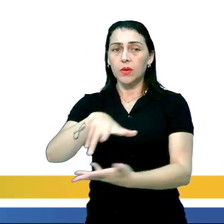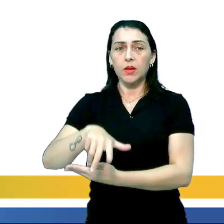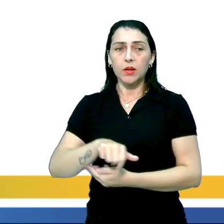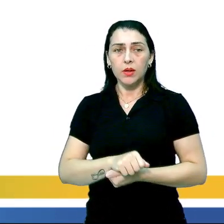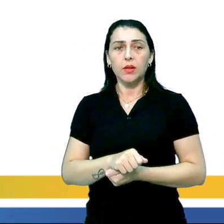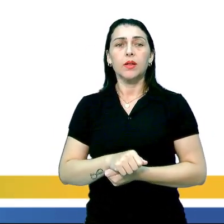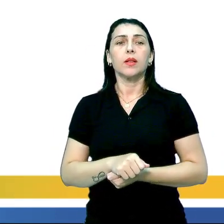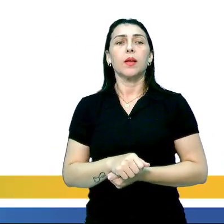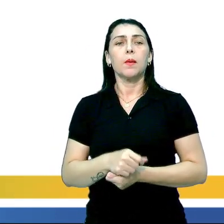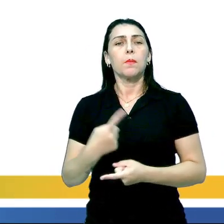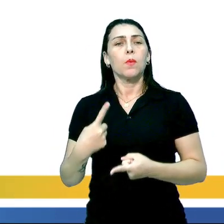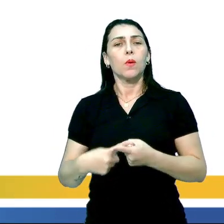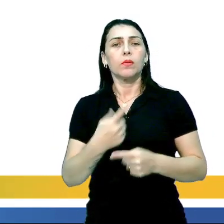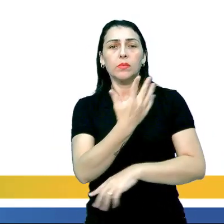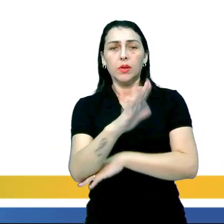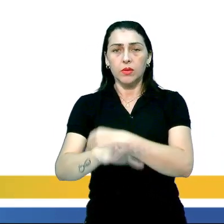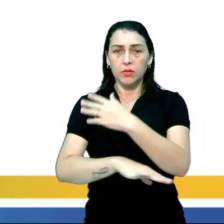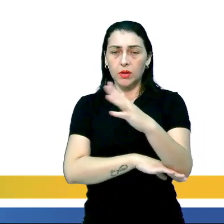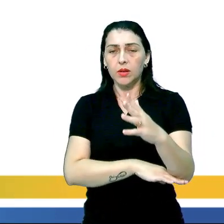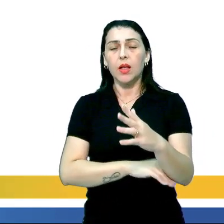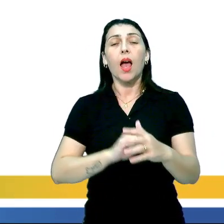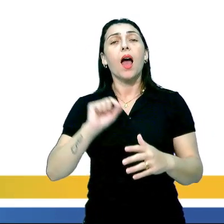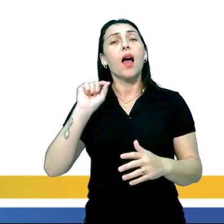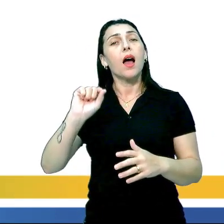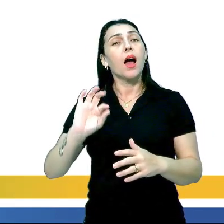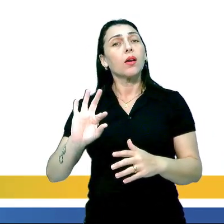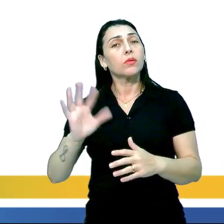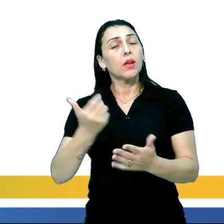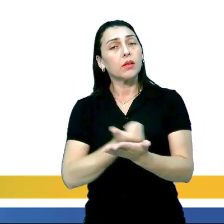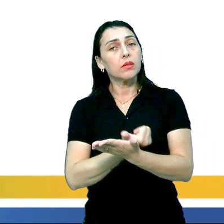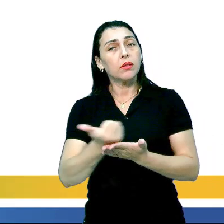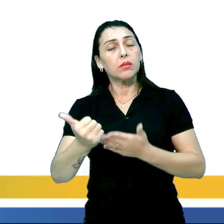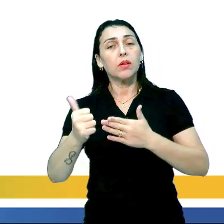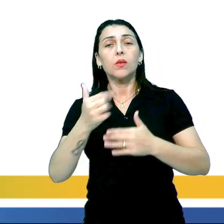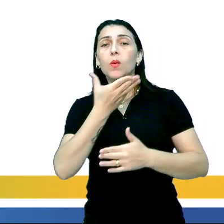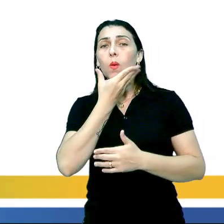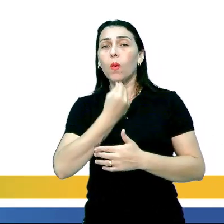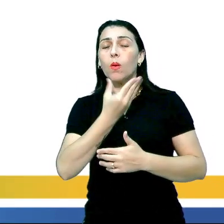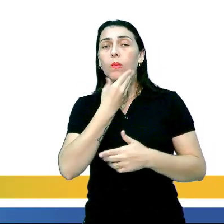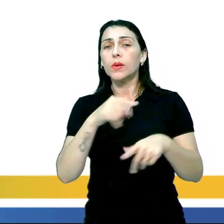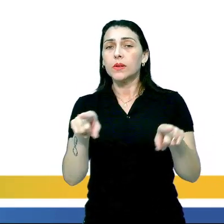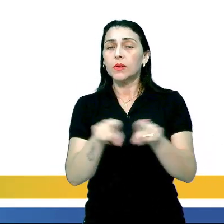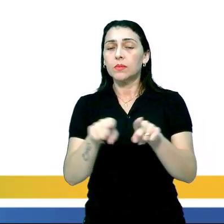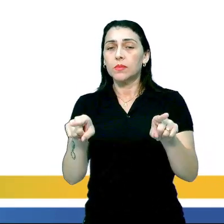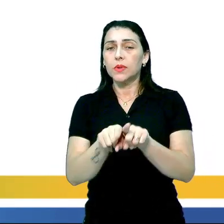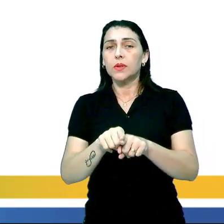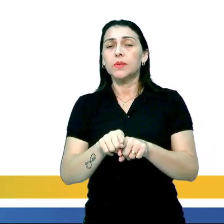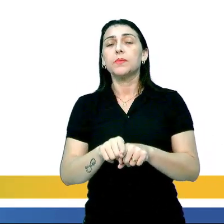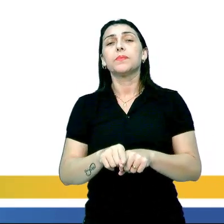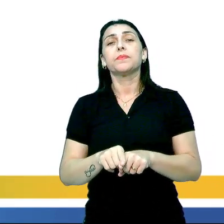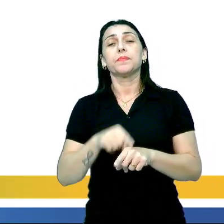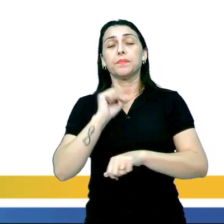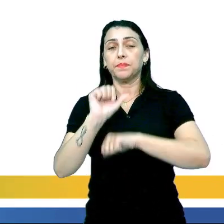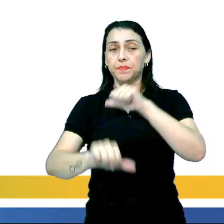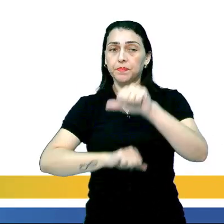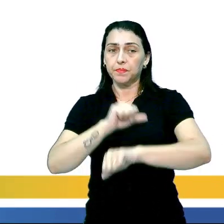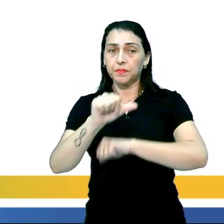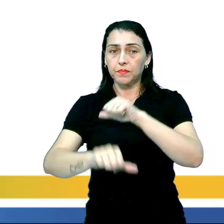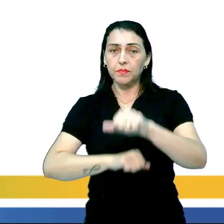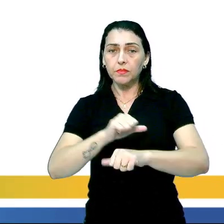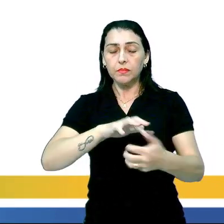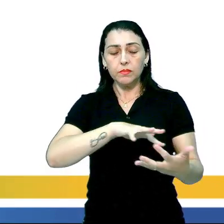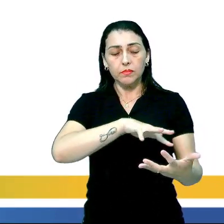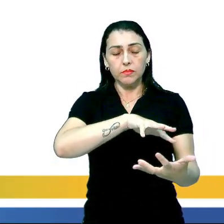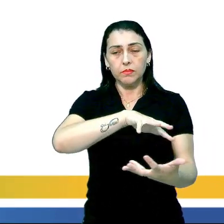planeta Terra por causas naturais ou decorrência das ações humanas. Então, as mudanças na órbita